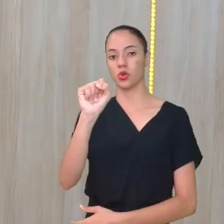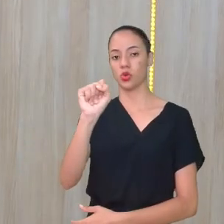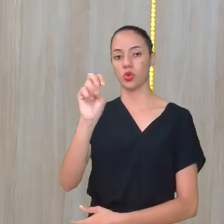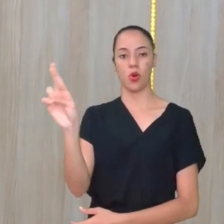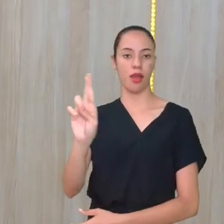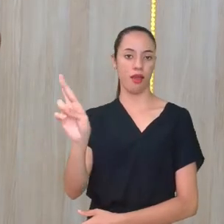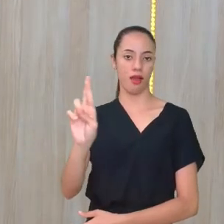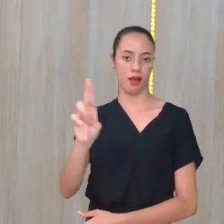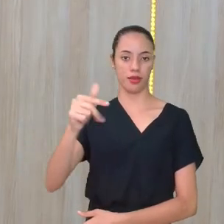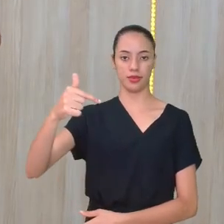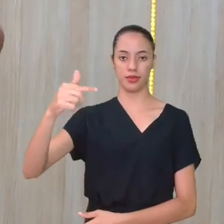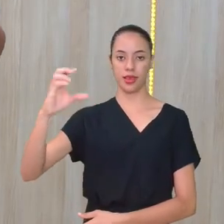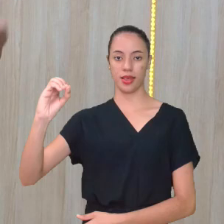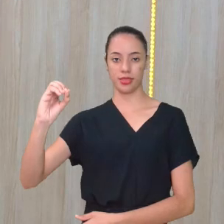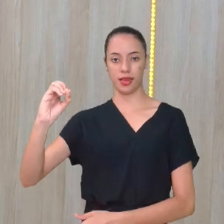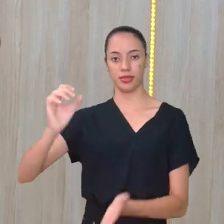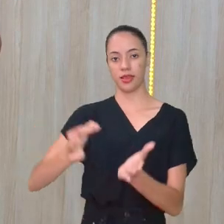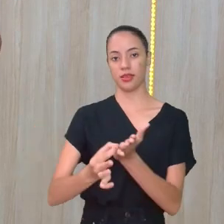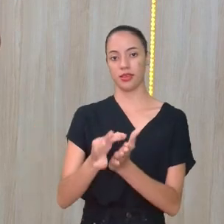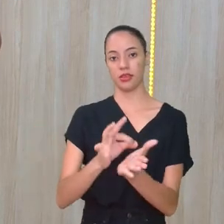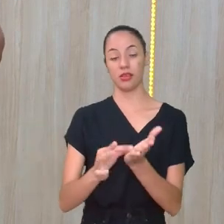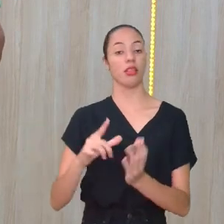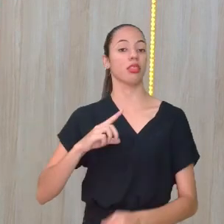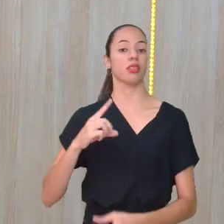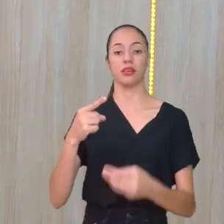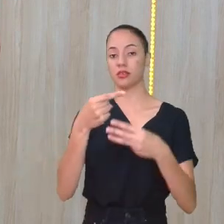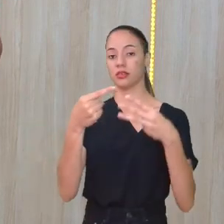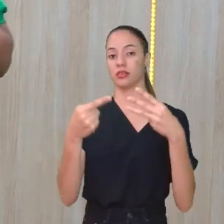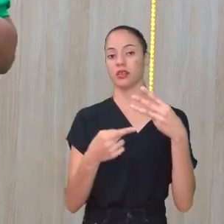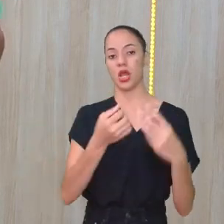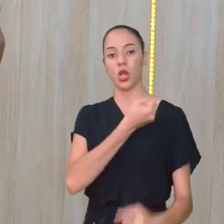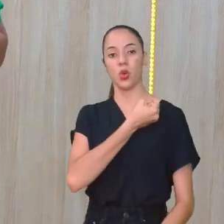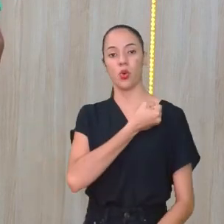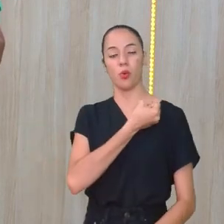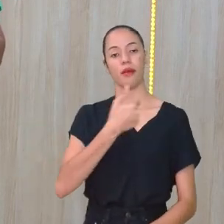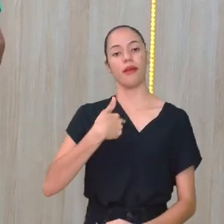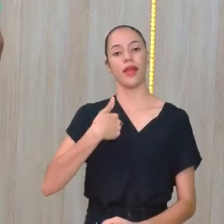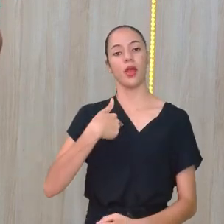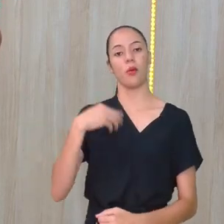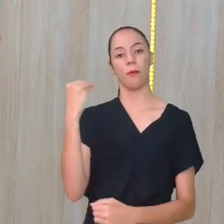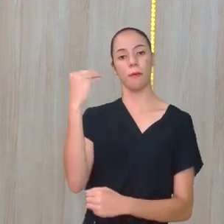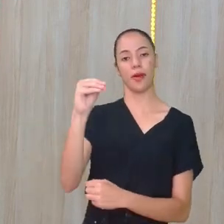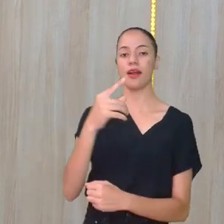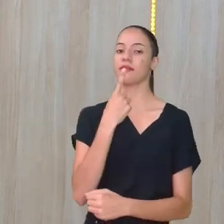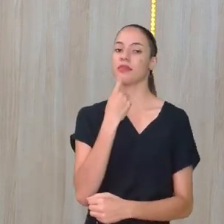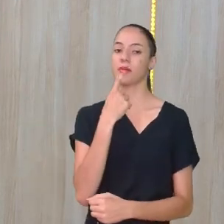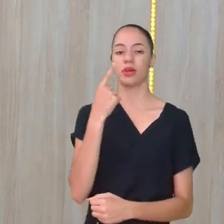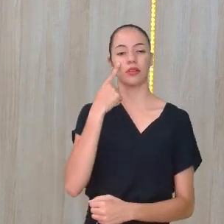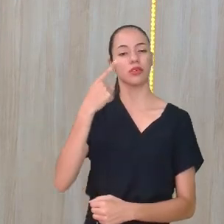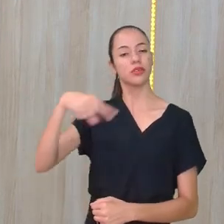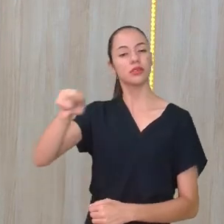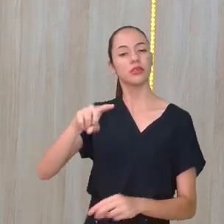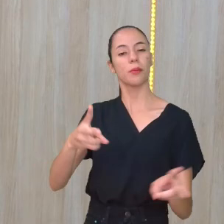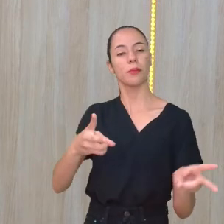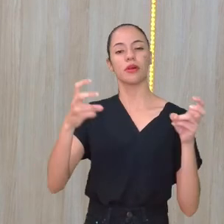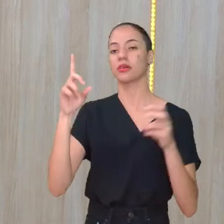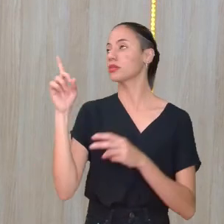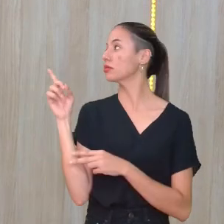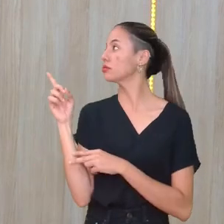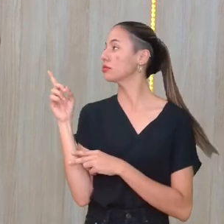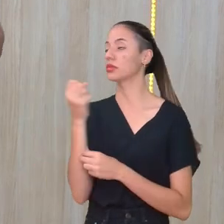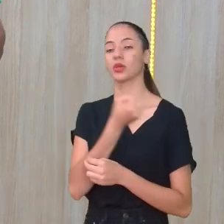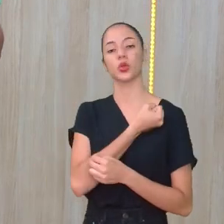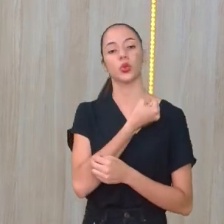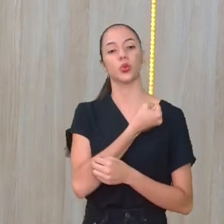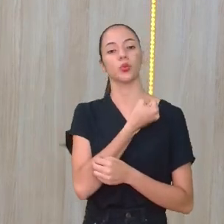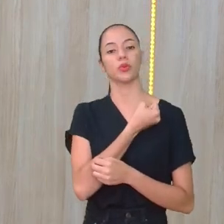18,70. Ou seja, temos 3 números aí que eu coloquei em vermelho para vocês perceberem que esses